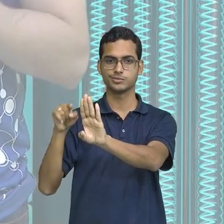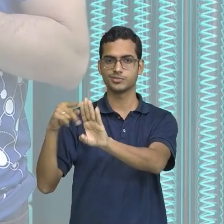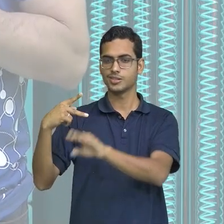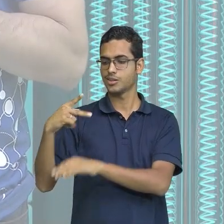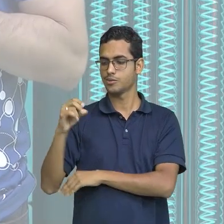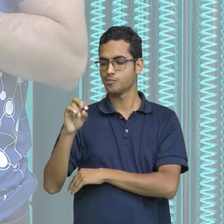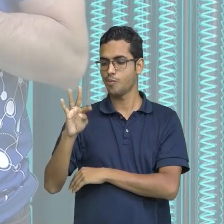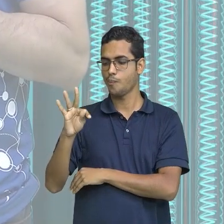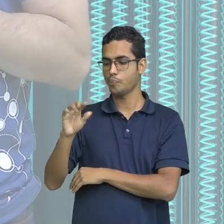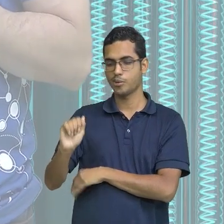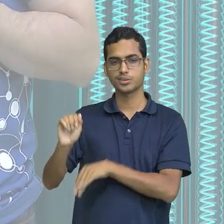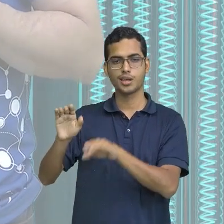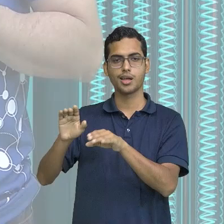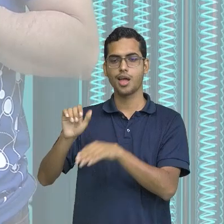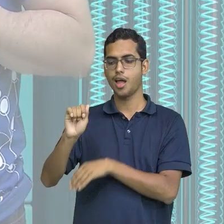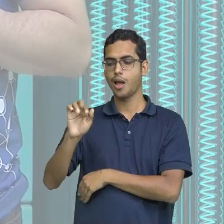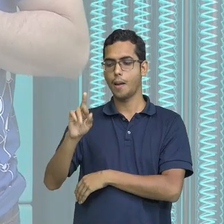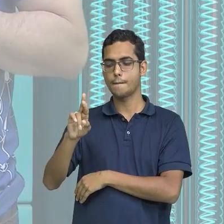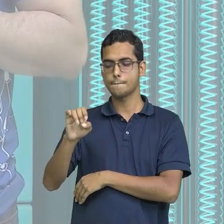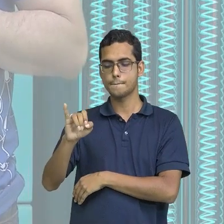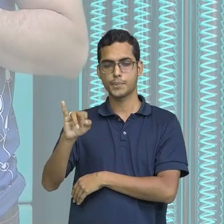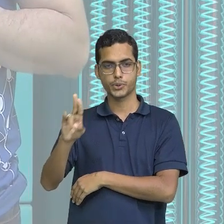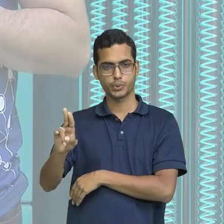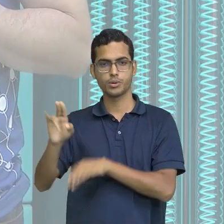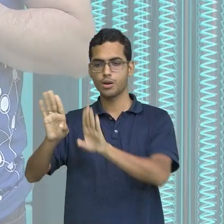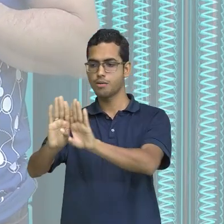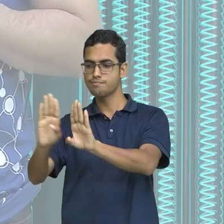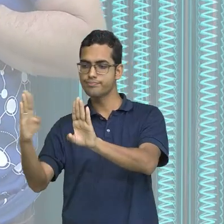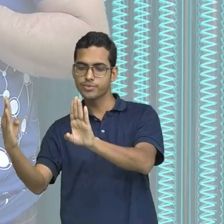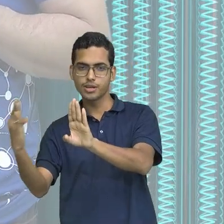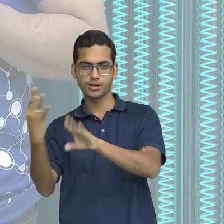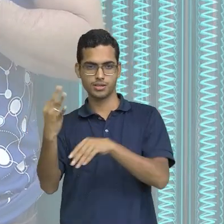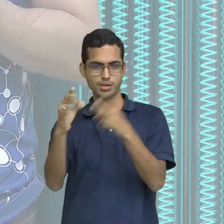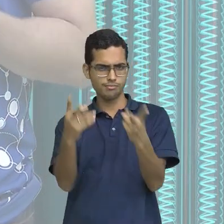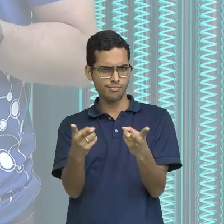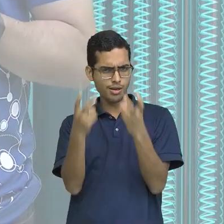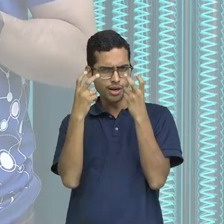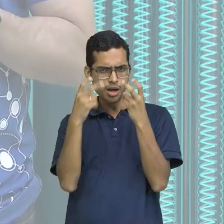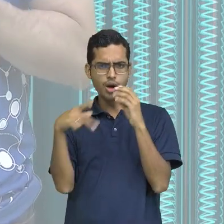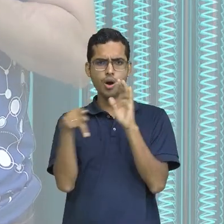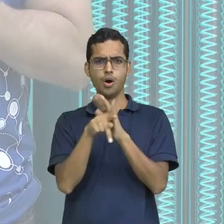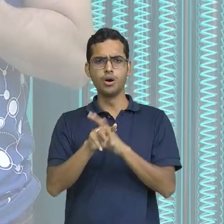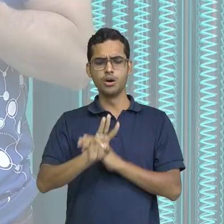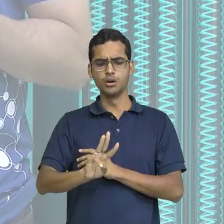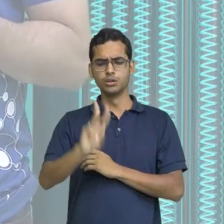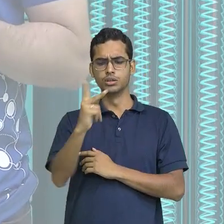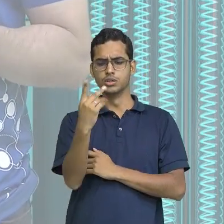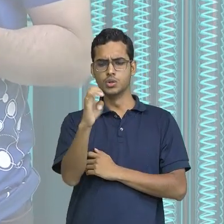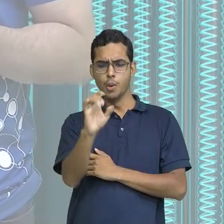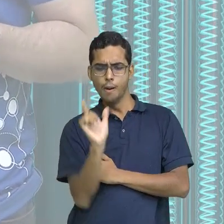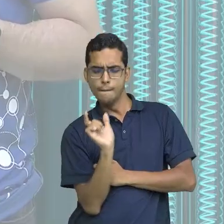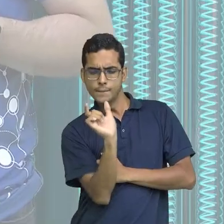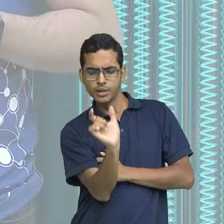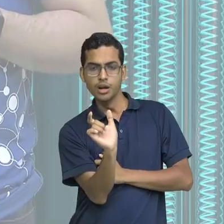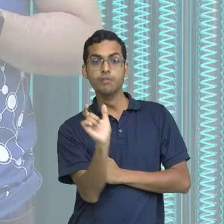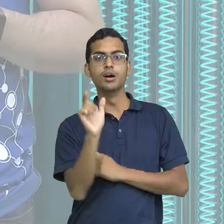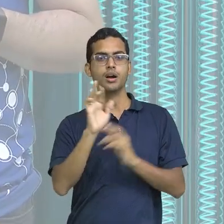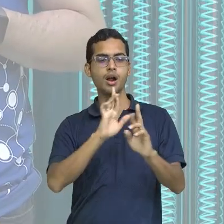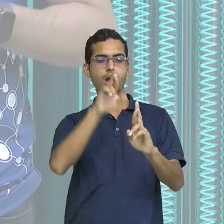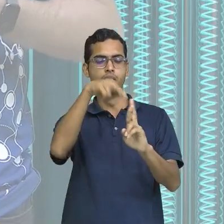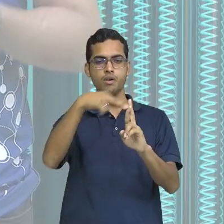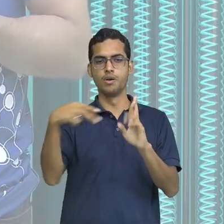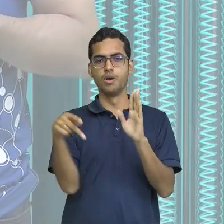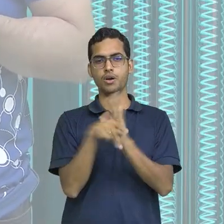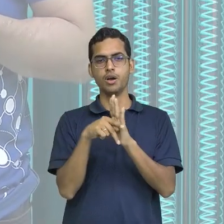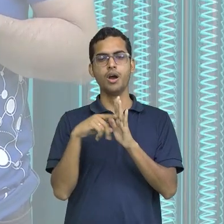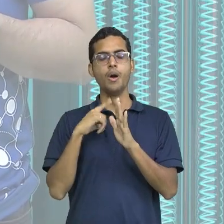que tem uma relação entre as duas. E repare que o when está introduzindo aqui, né, uma frase no simple past.